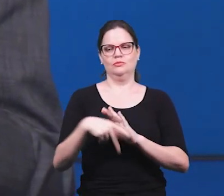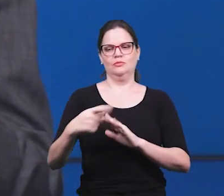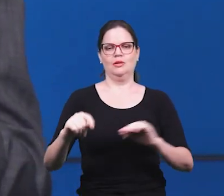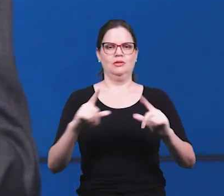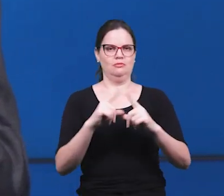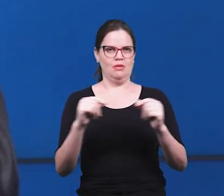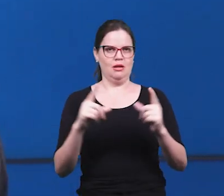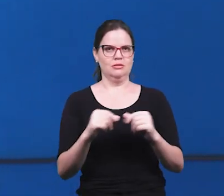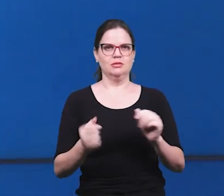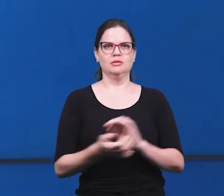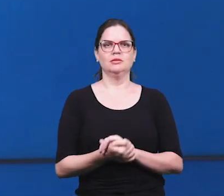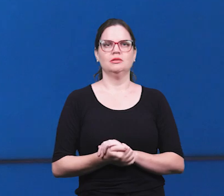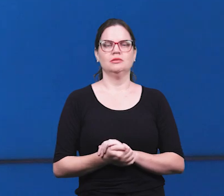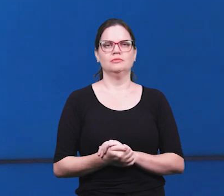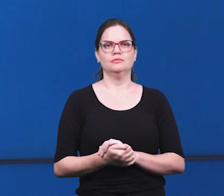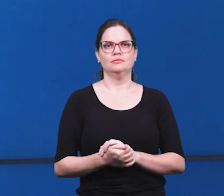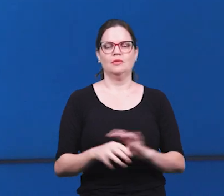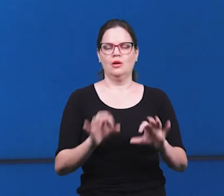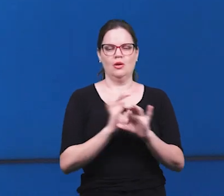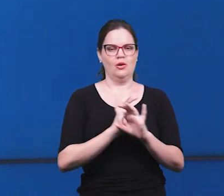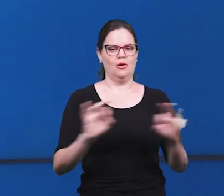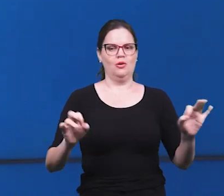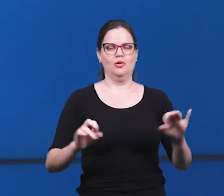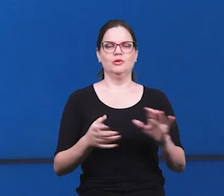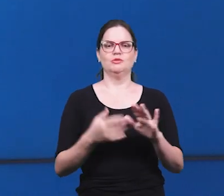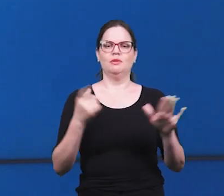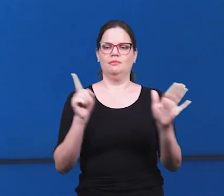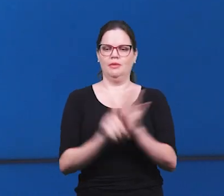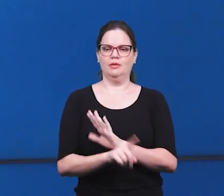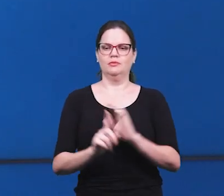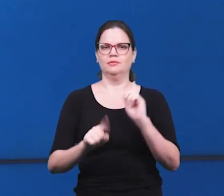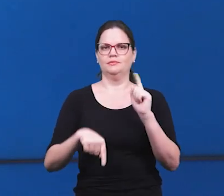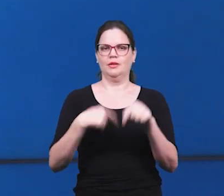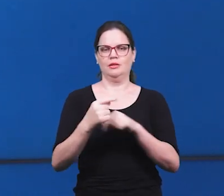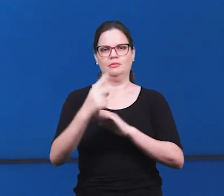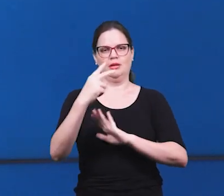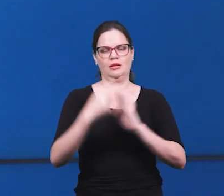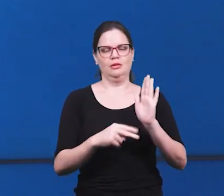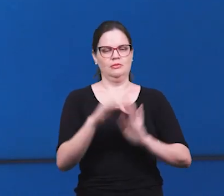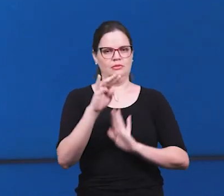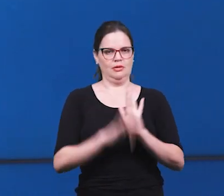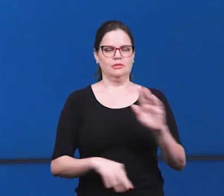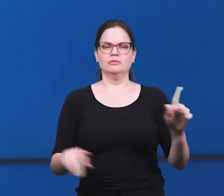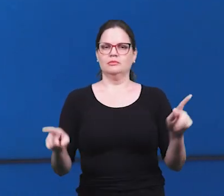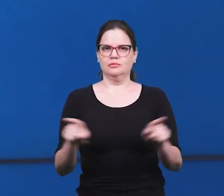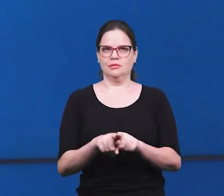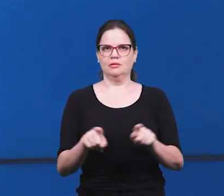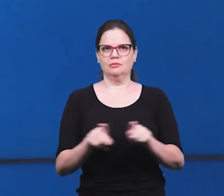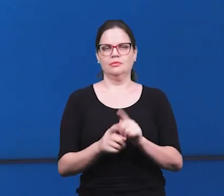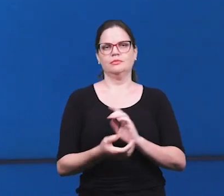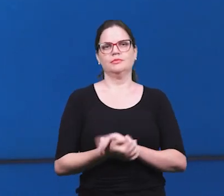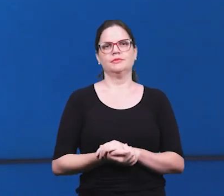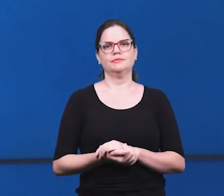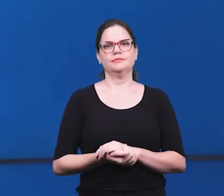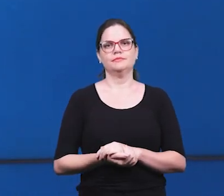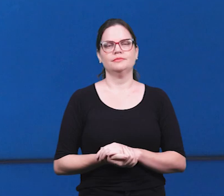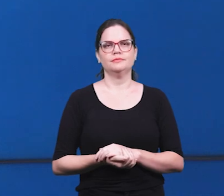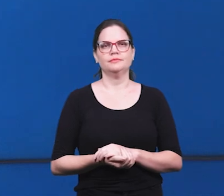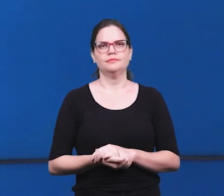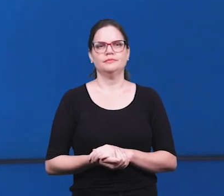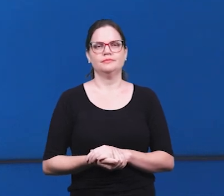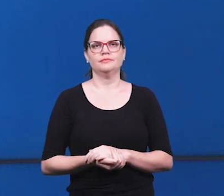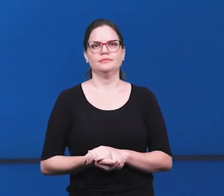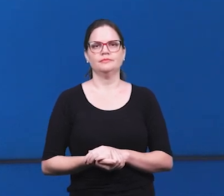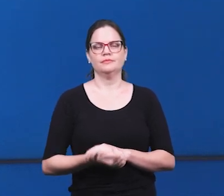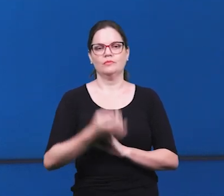também de Brasília. Foi a pergunta muito bem feita ali pela professora, depois da leitura do texto pelo irmão